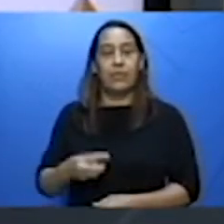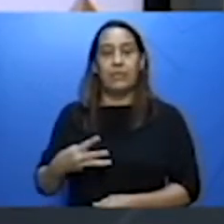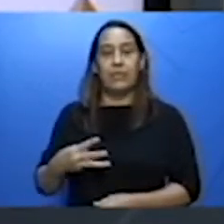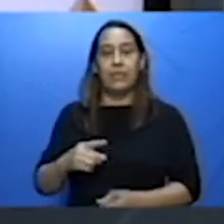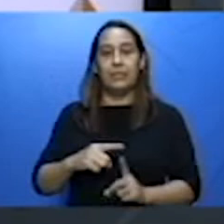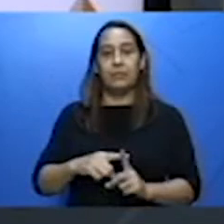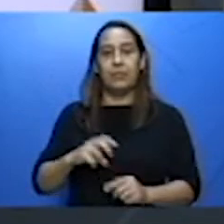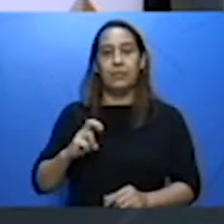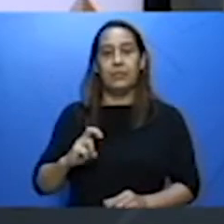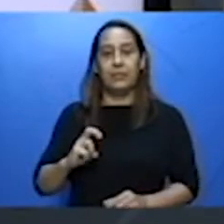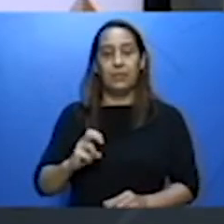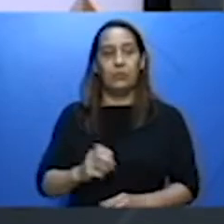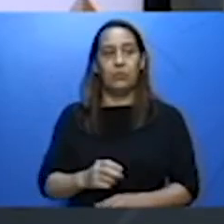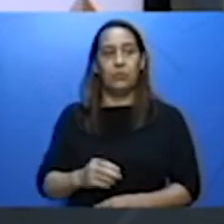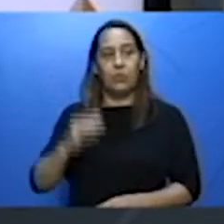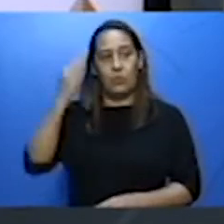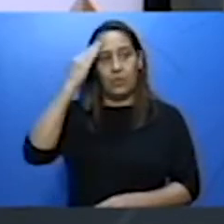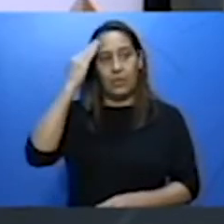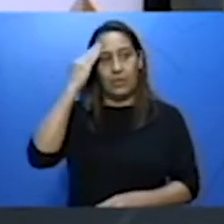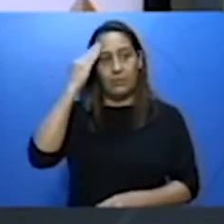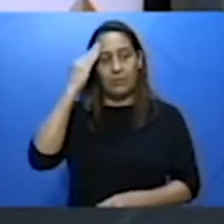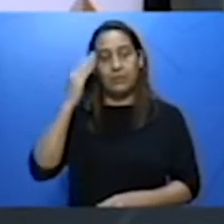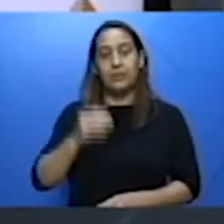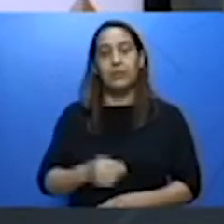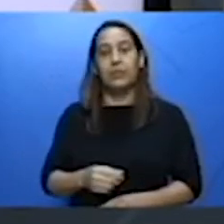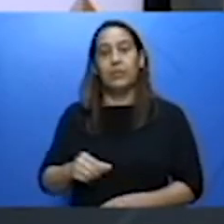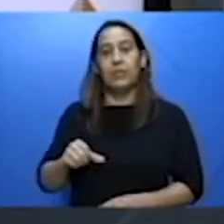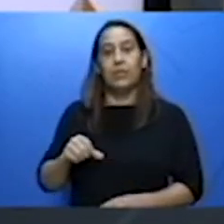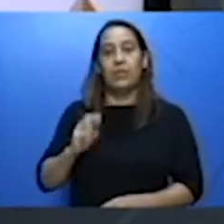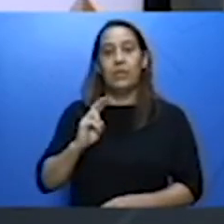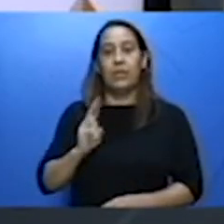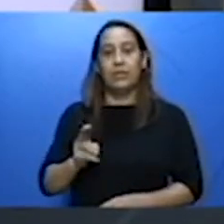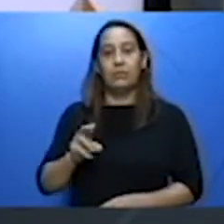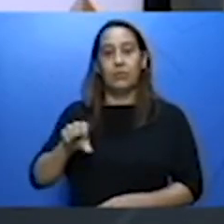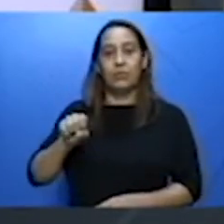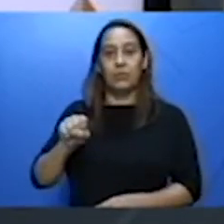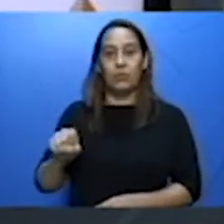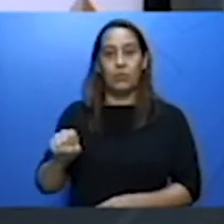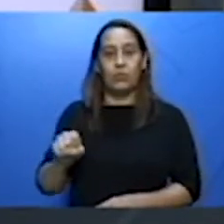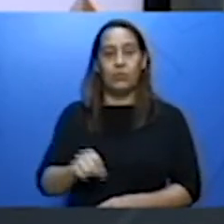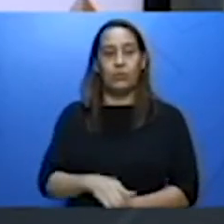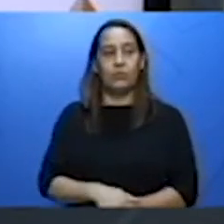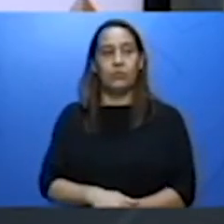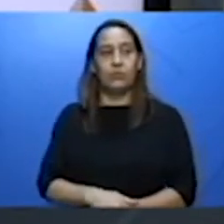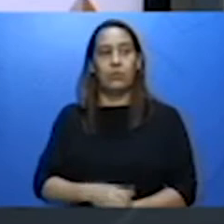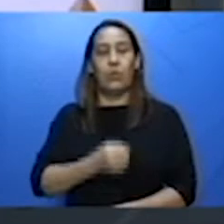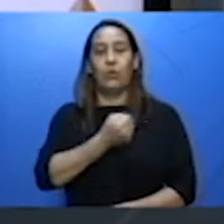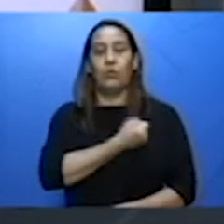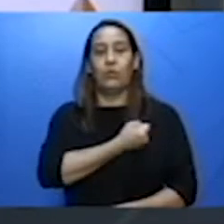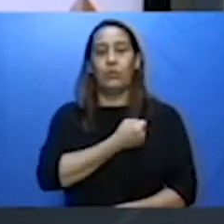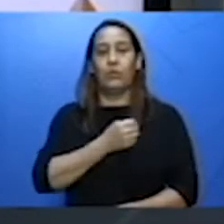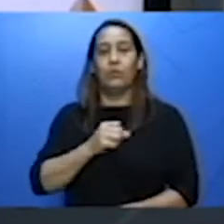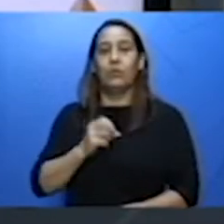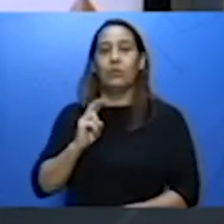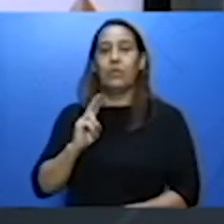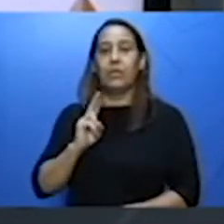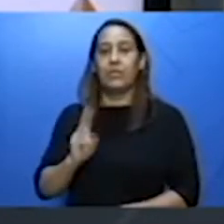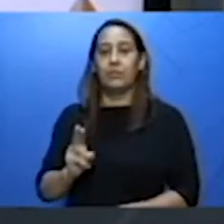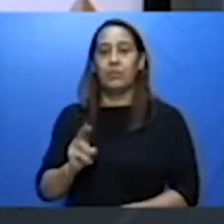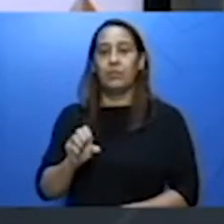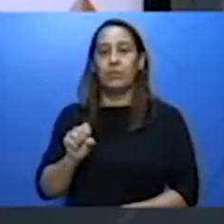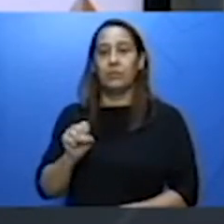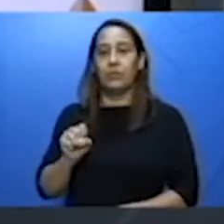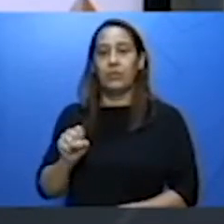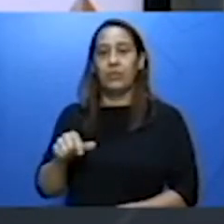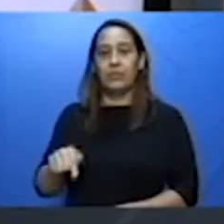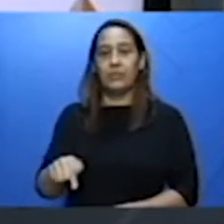3 mais 5, guardo 5. 5, 6, 7, 8. Super fácil, né? Quanto que deu a minha